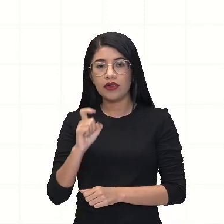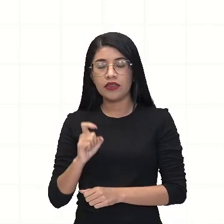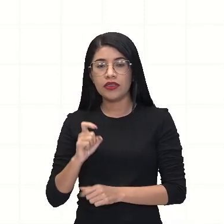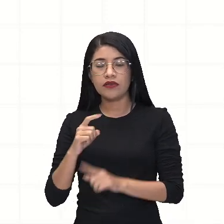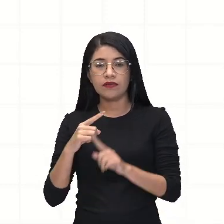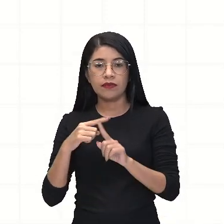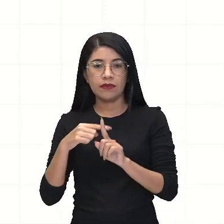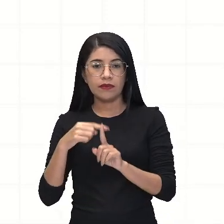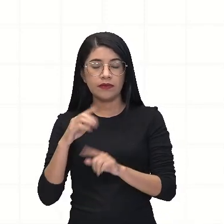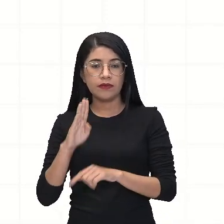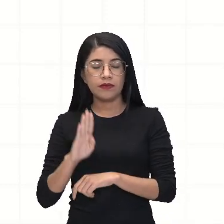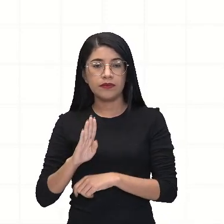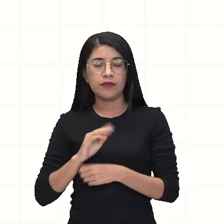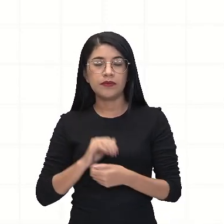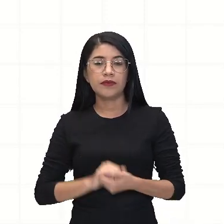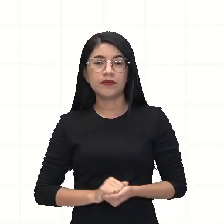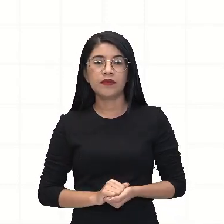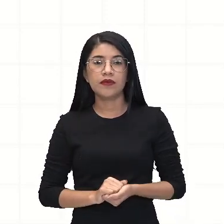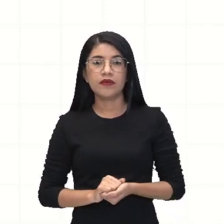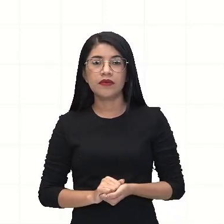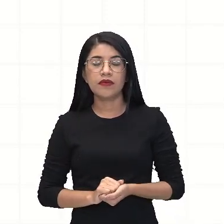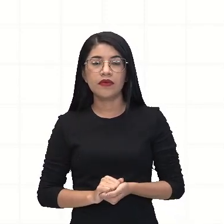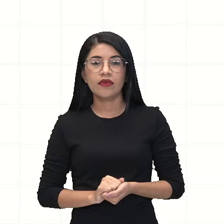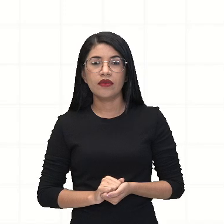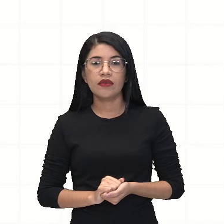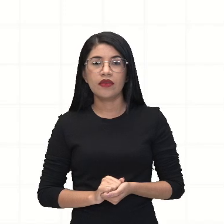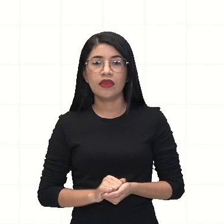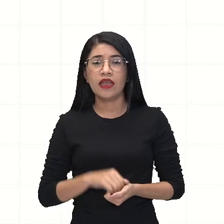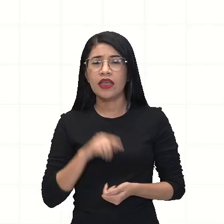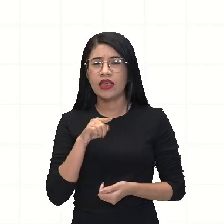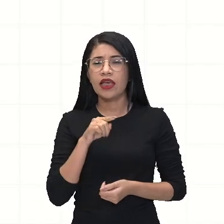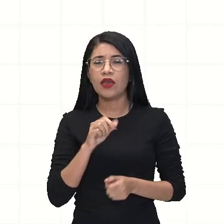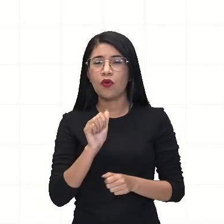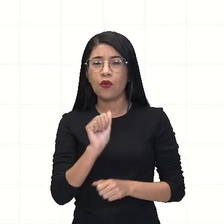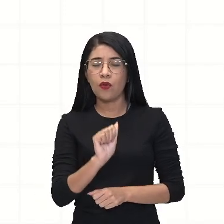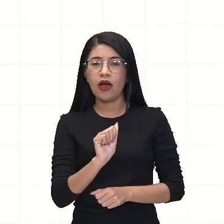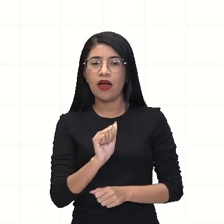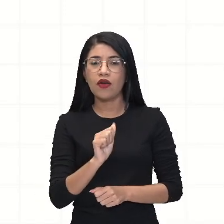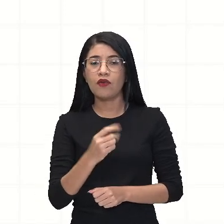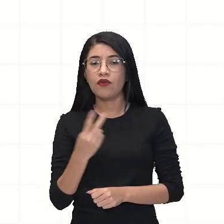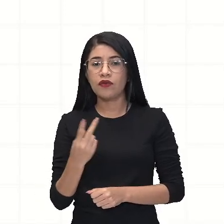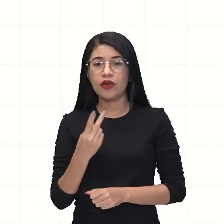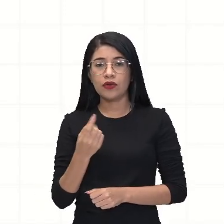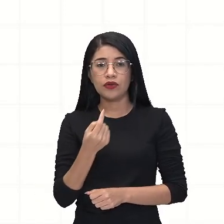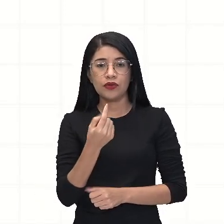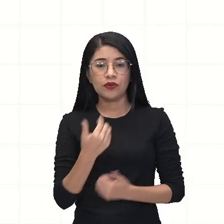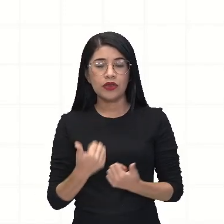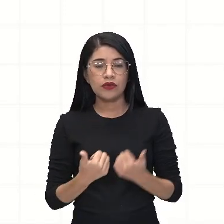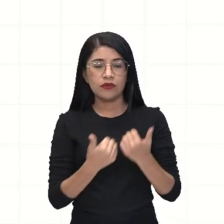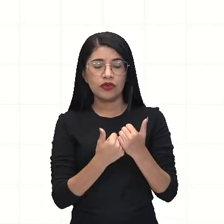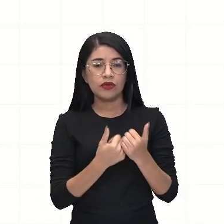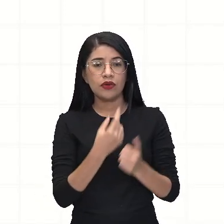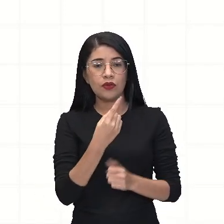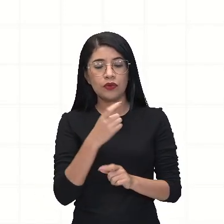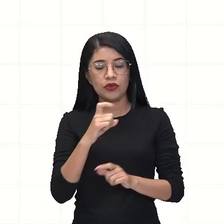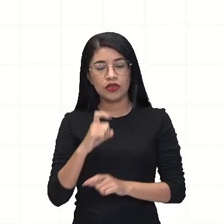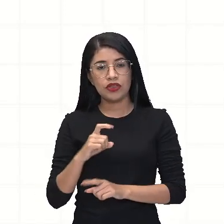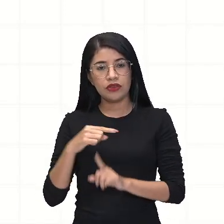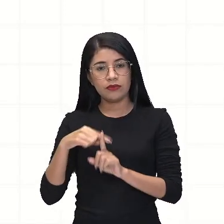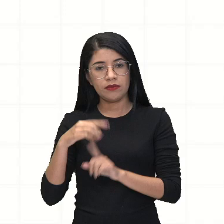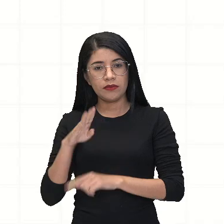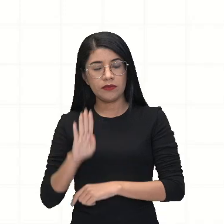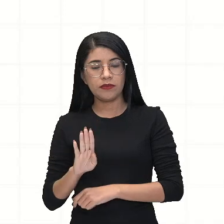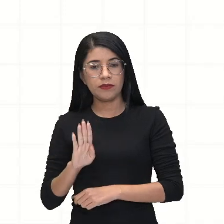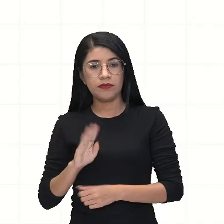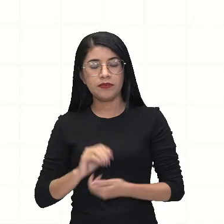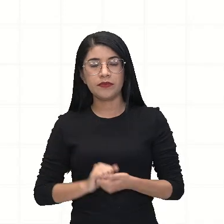ax mais b, e na função identidade, esse A, ele é 1. Né? Então, vai ser 1x mais b a